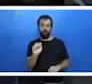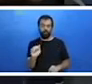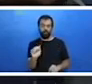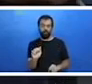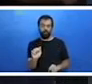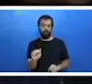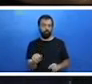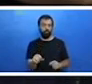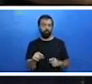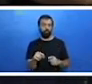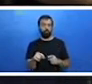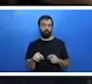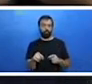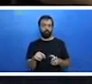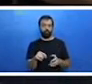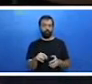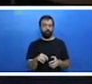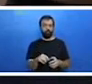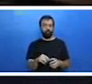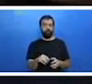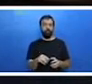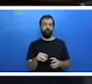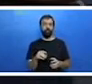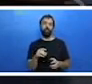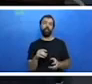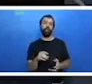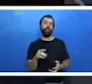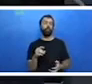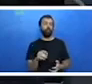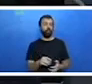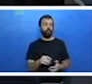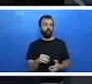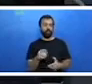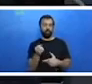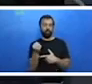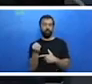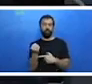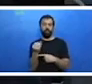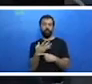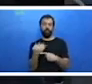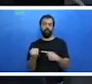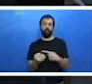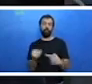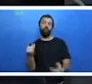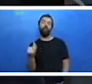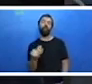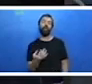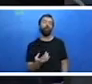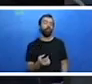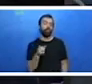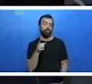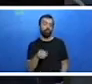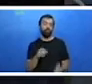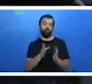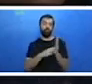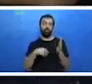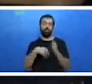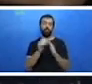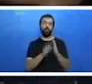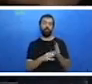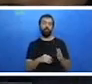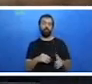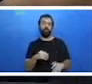do retângulo a gente pintou de vermelho? Eu pintei 2 quadradinhos aqui, né? Que parte que